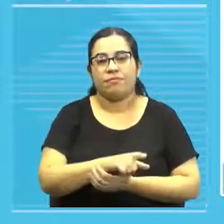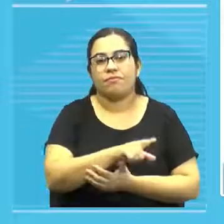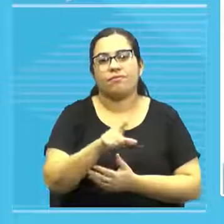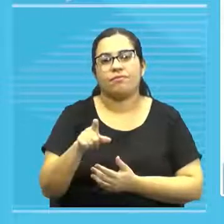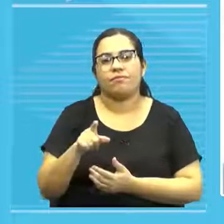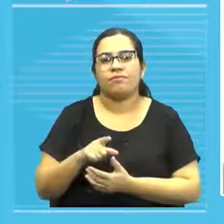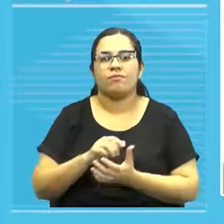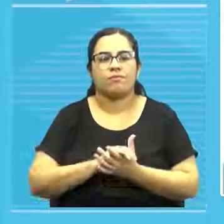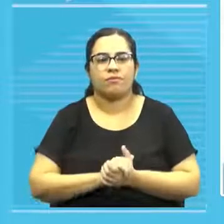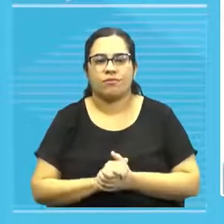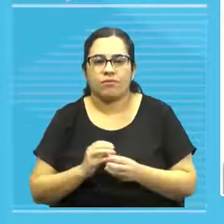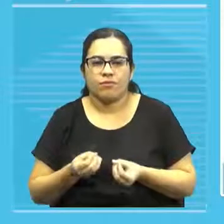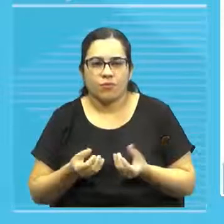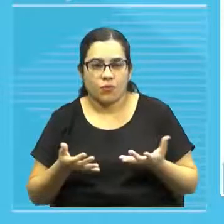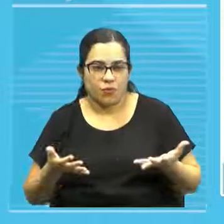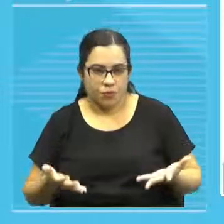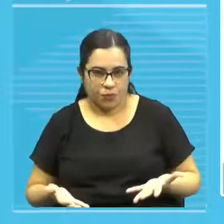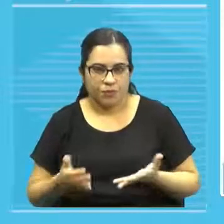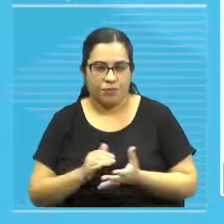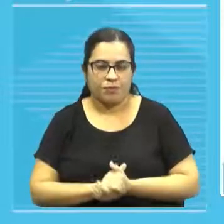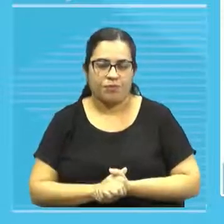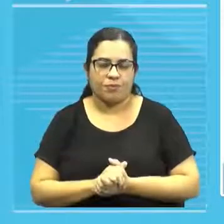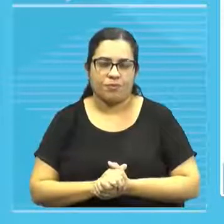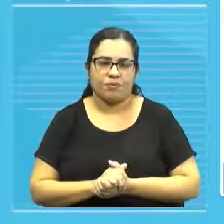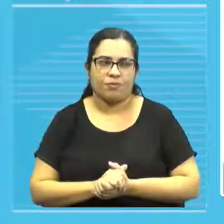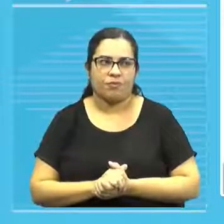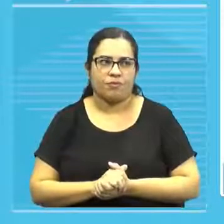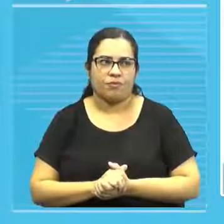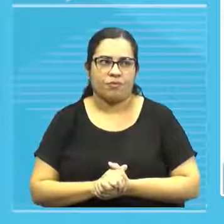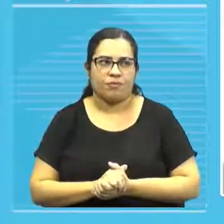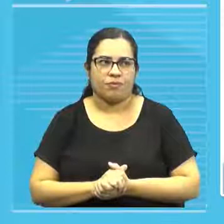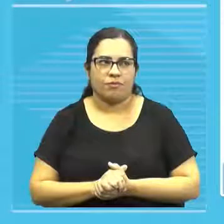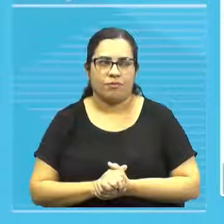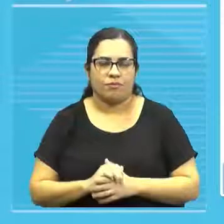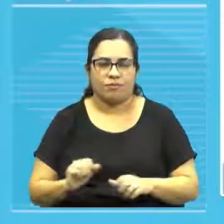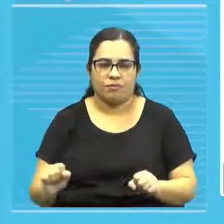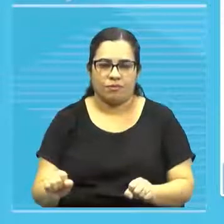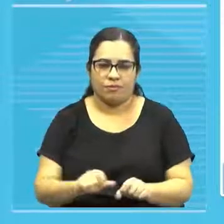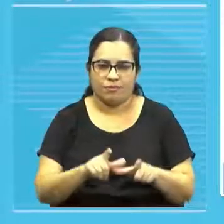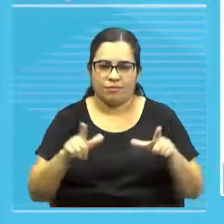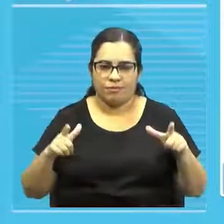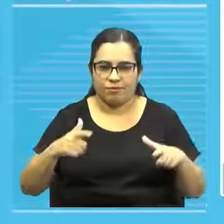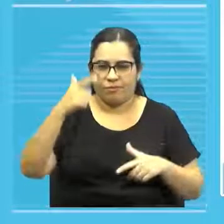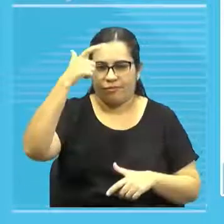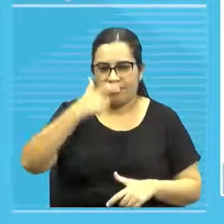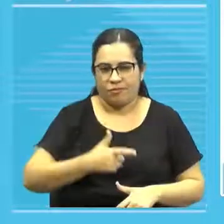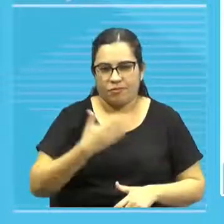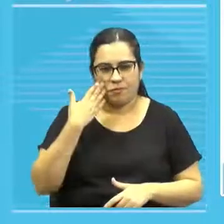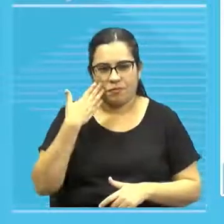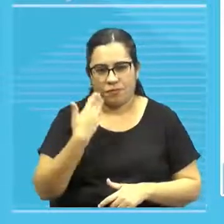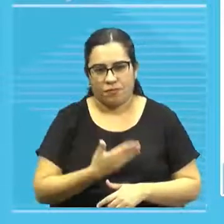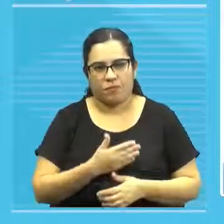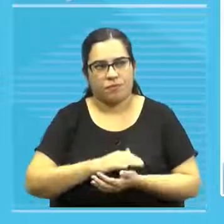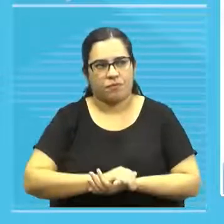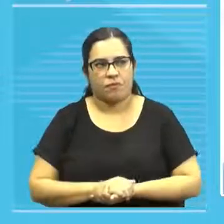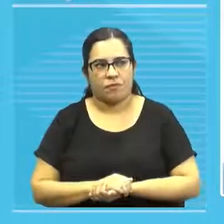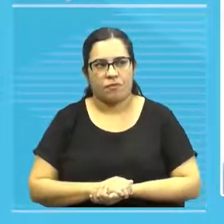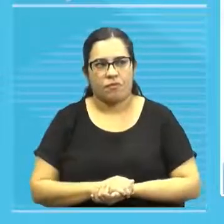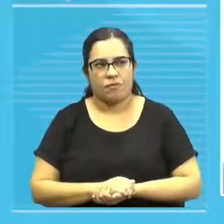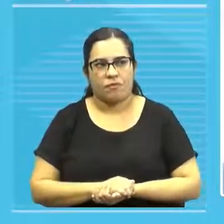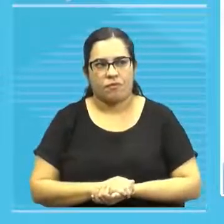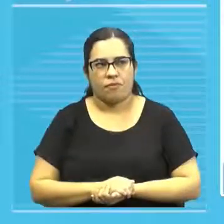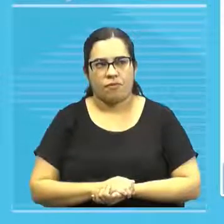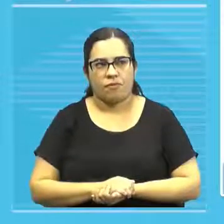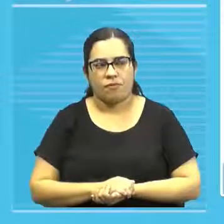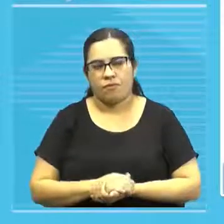Só e nós pode me botar tudo aqui na tela por favor beijão é